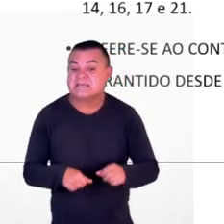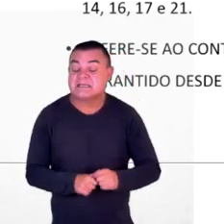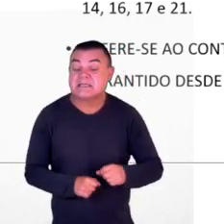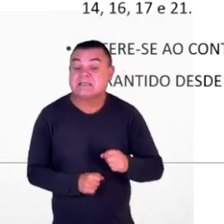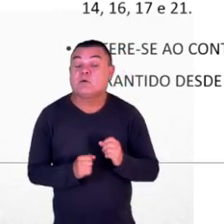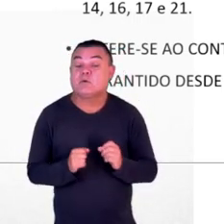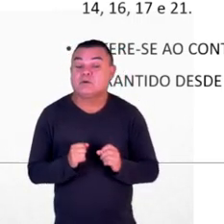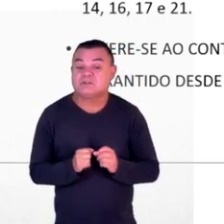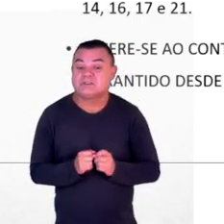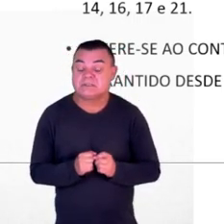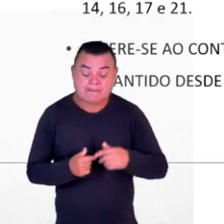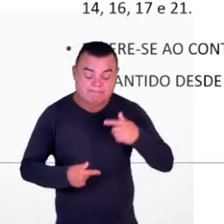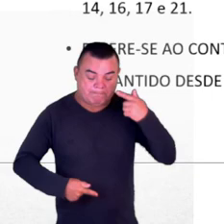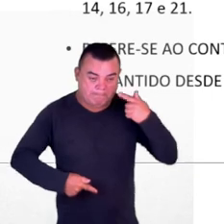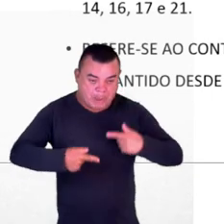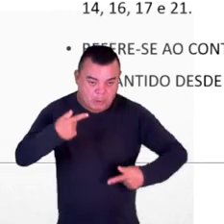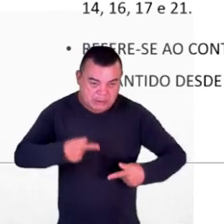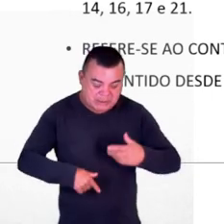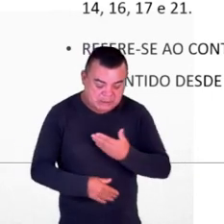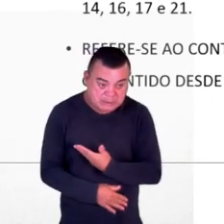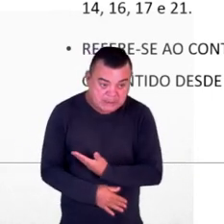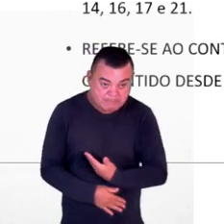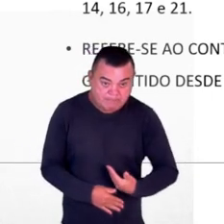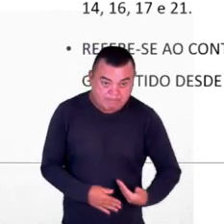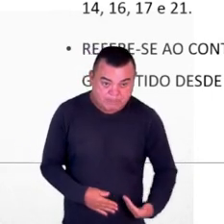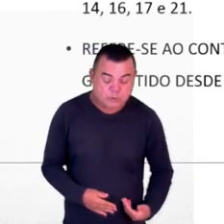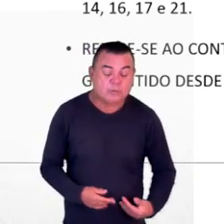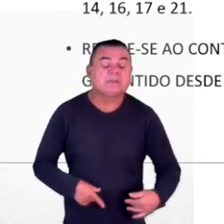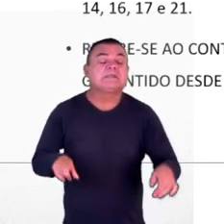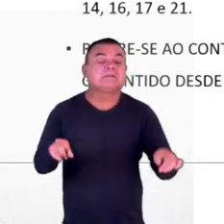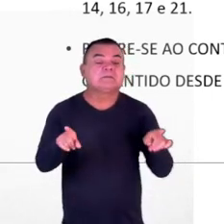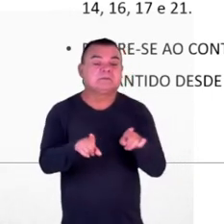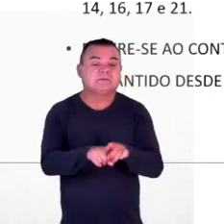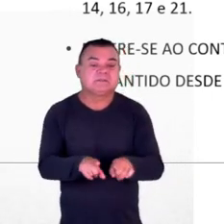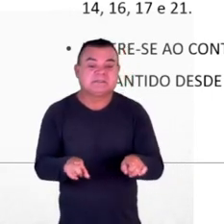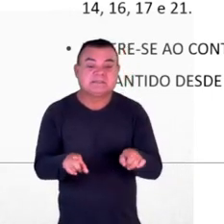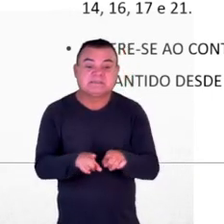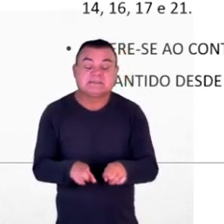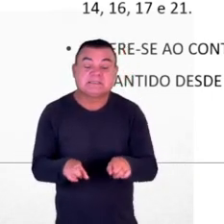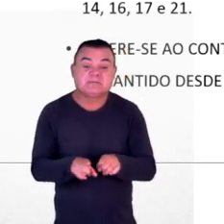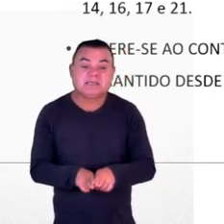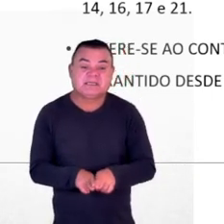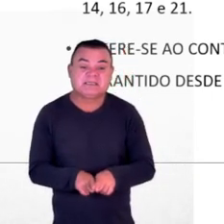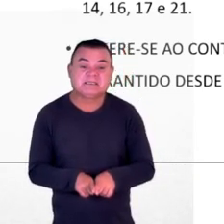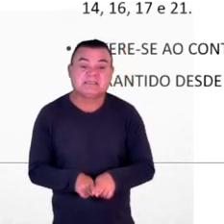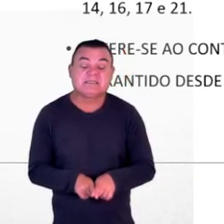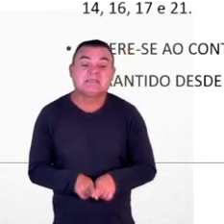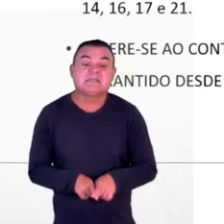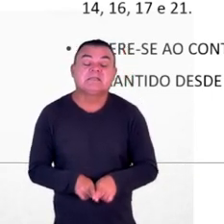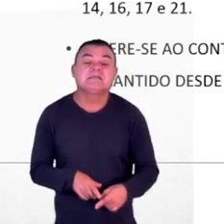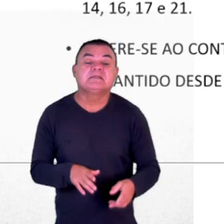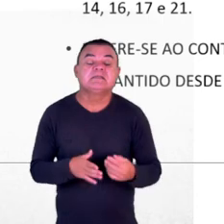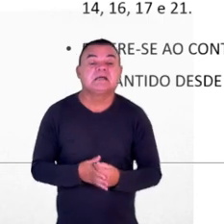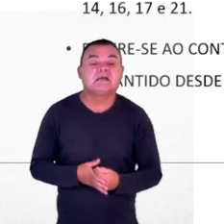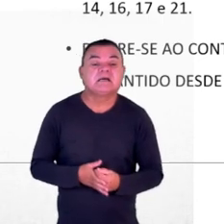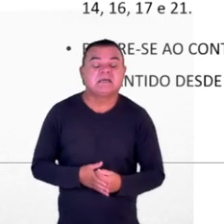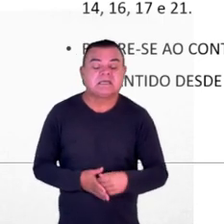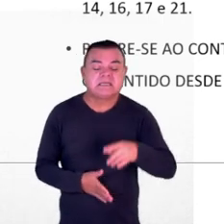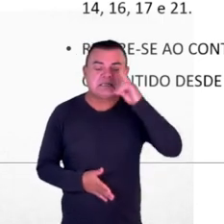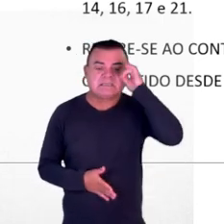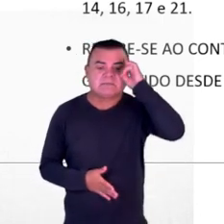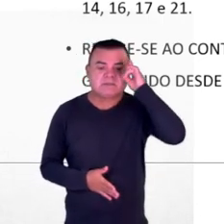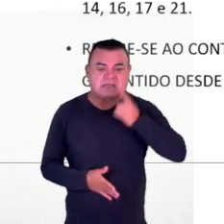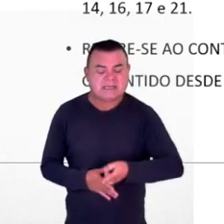política pública e está também na exigibilidade do direito